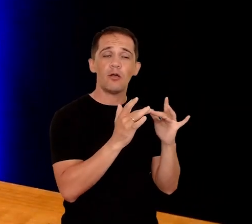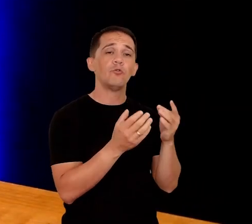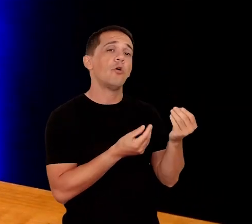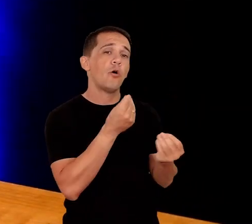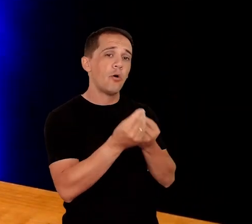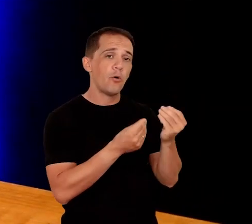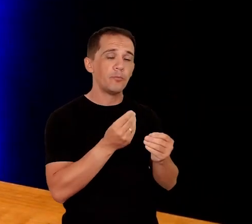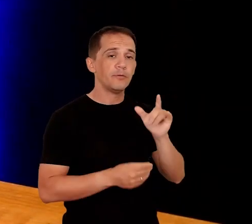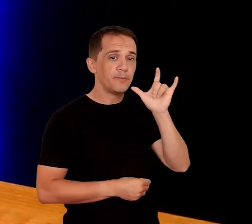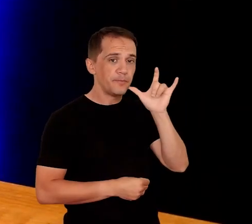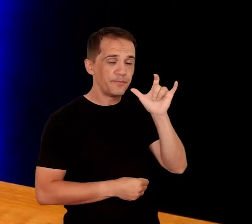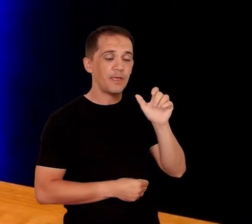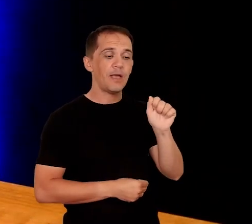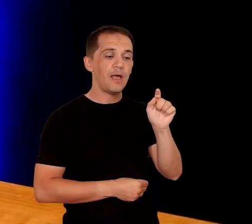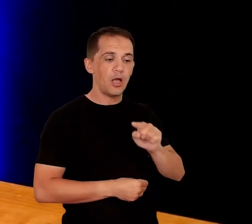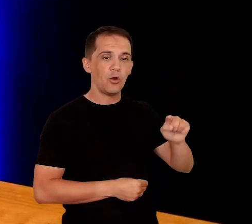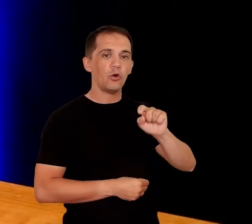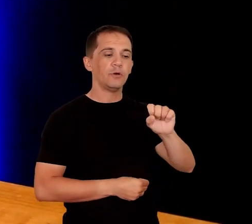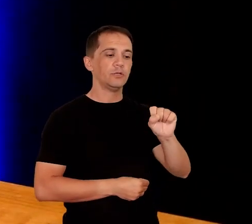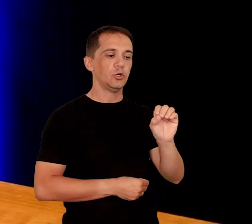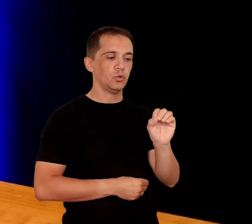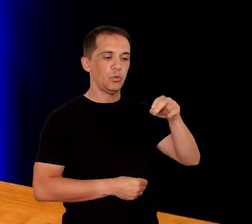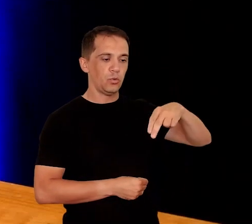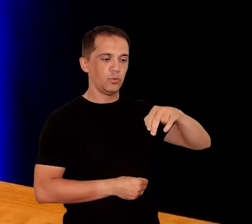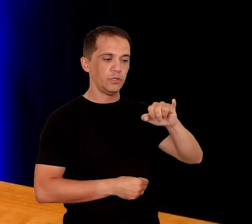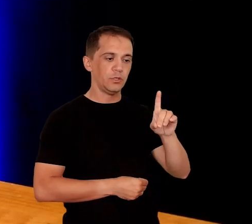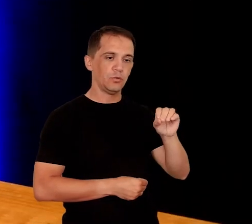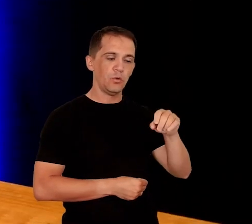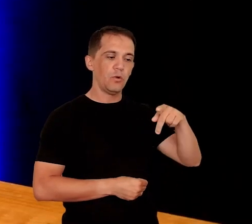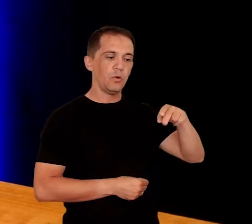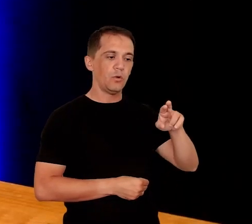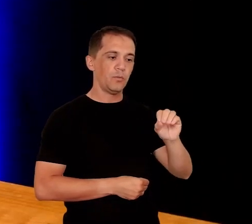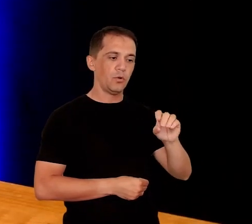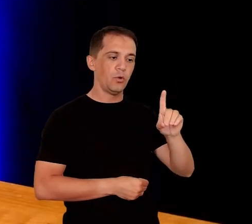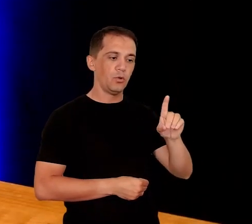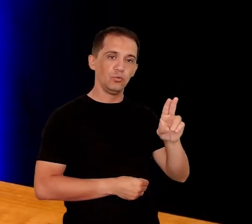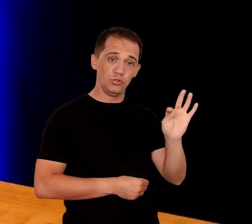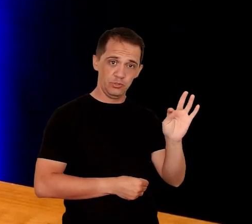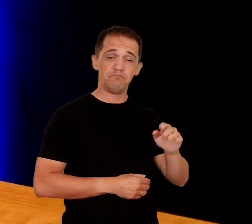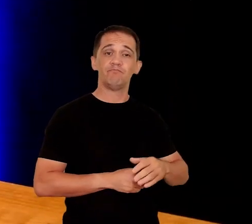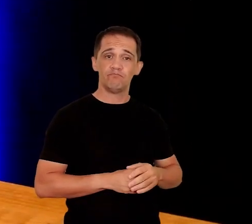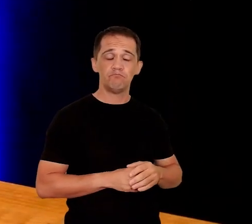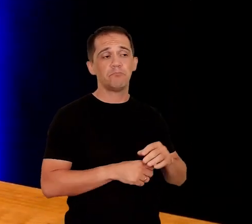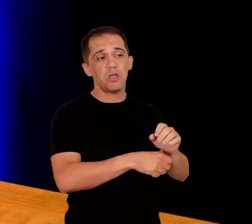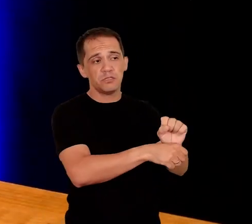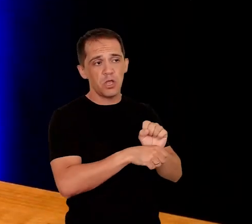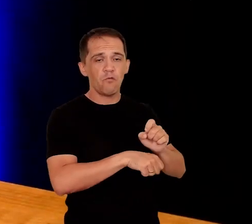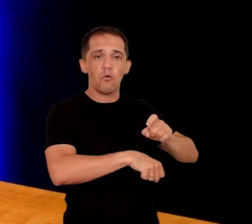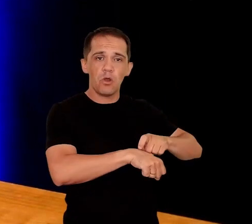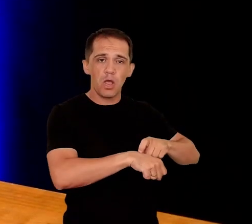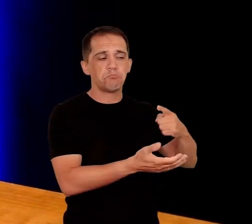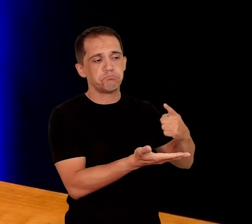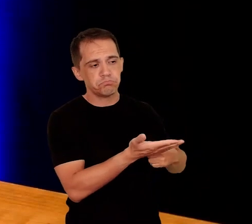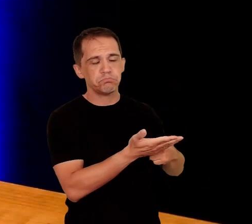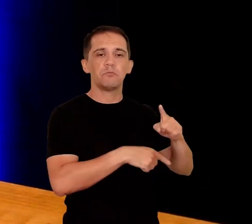entrar em contato com o pessoal da Sonido lá no Instagram, @sonidoproduce, @sonidoproduce, com T mudo no final, para saber como é que tu